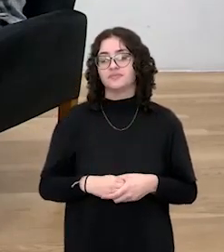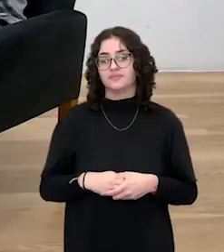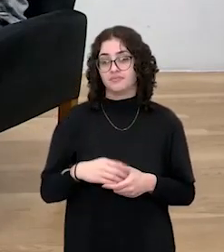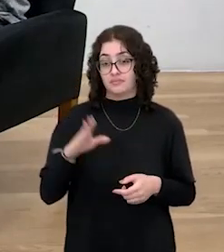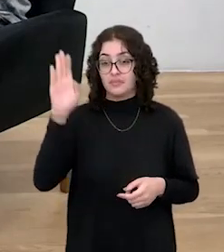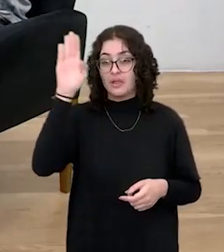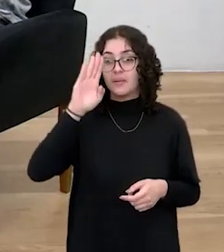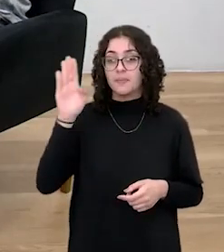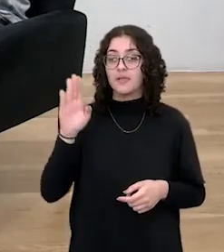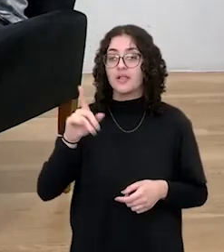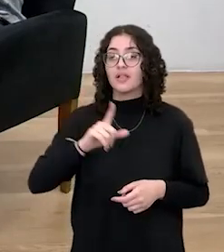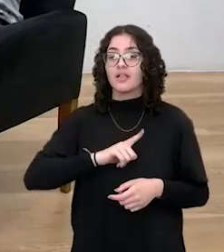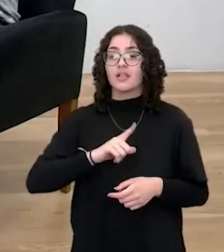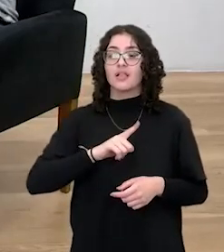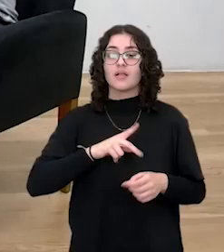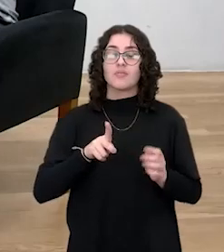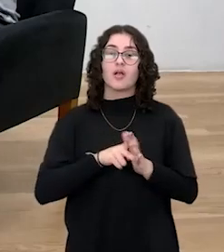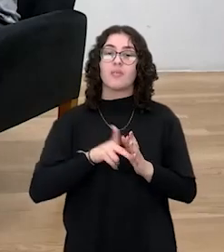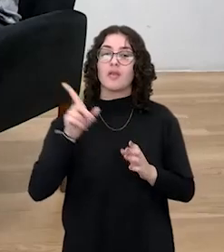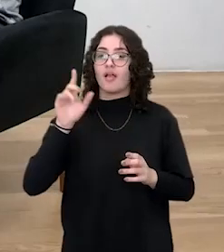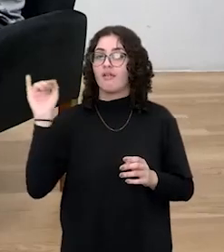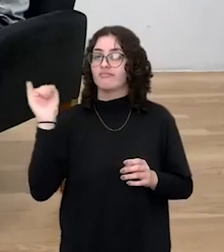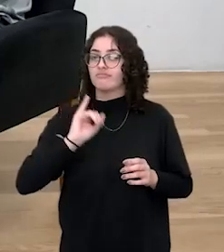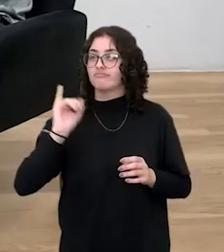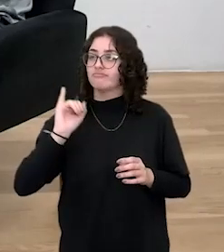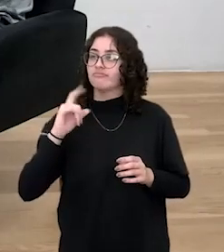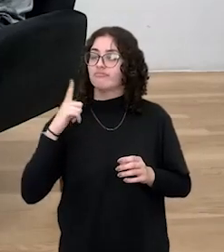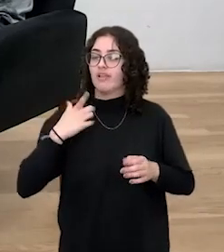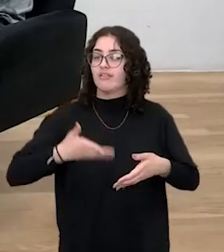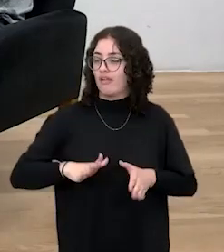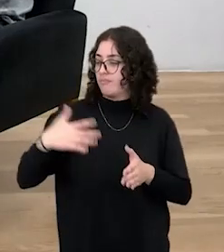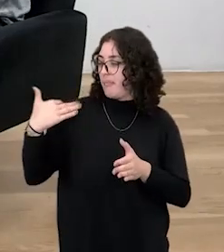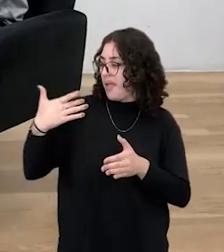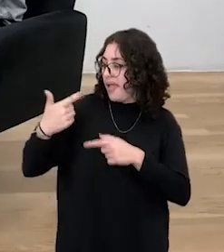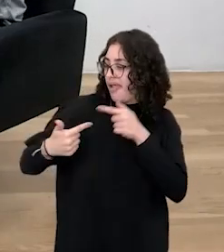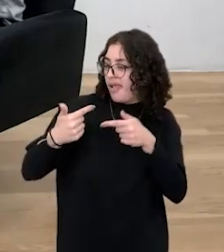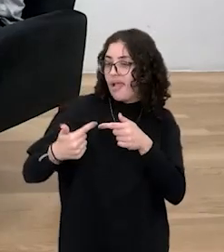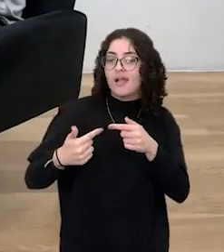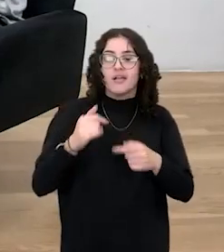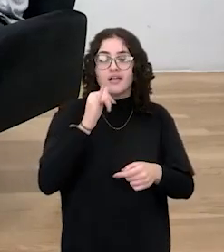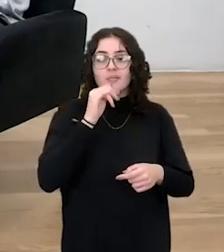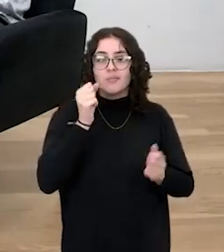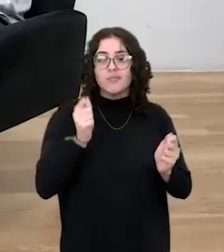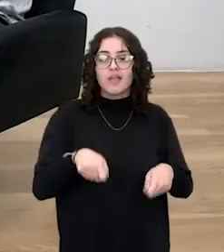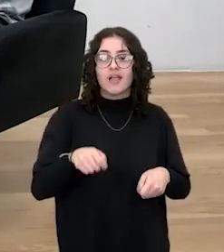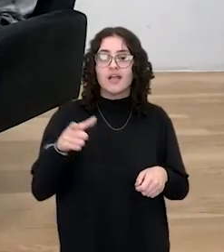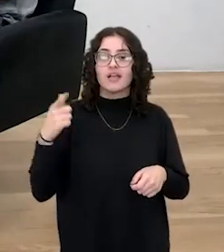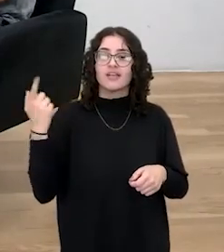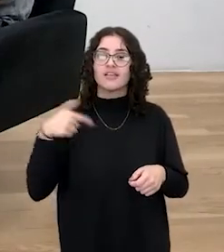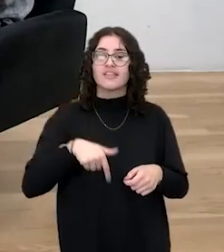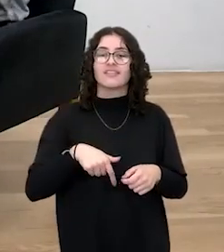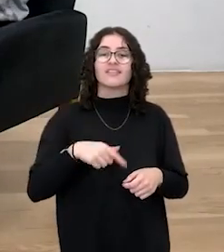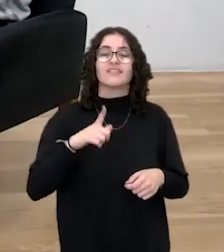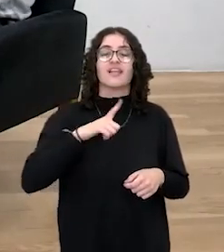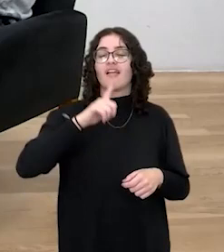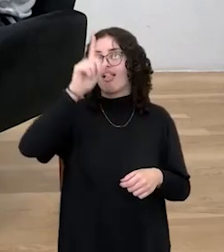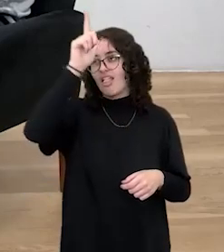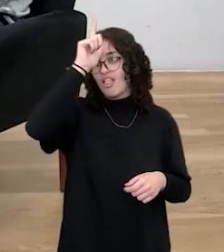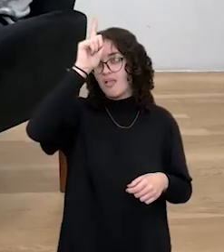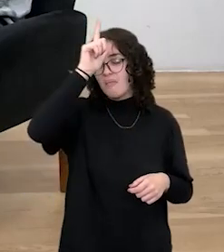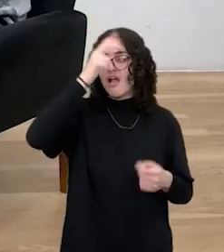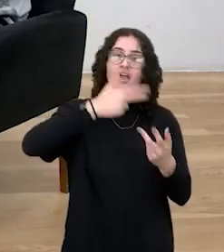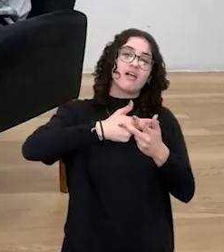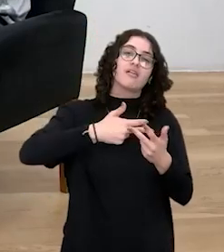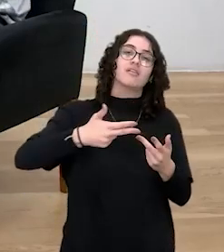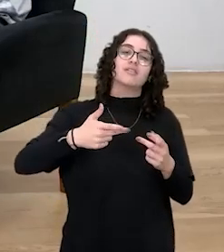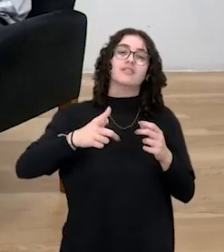no Brasil tem muitos descendentes de italianos, né? Eu sou italiano e tal. Uma parte da minha família pode ter ido pra lá e tal. Alemães e tal. A